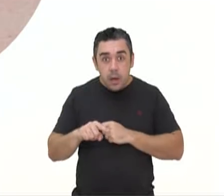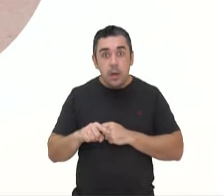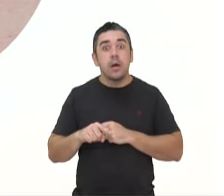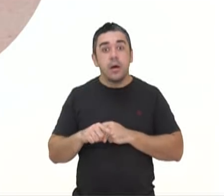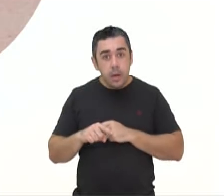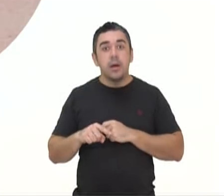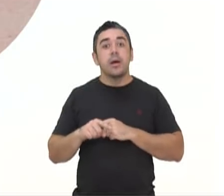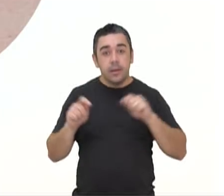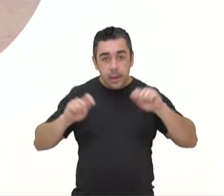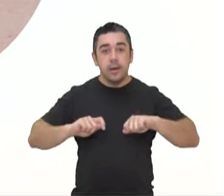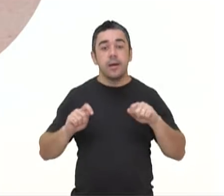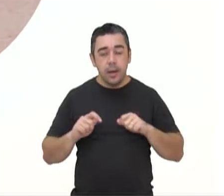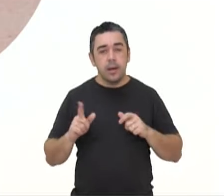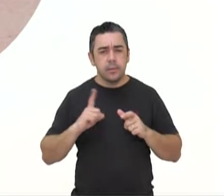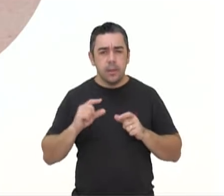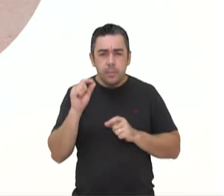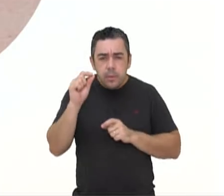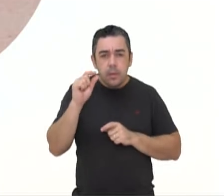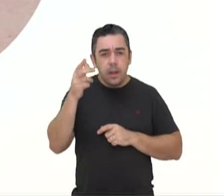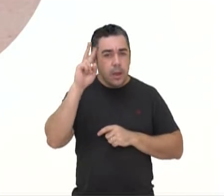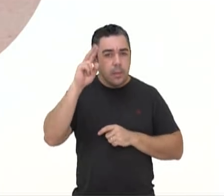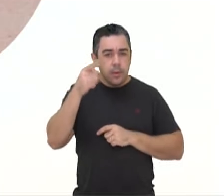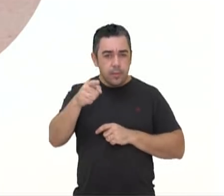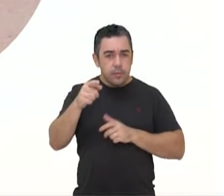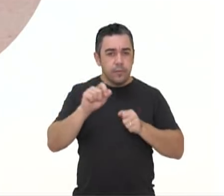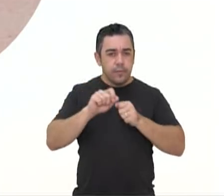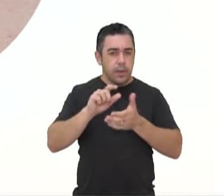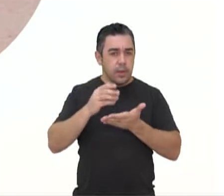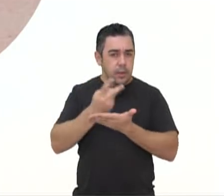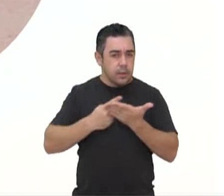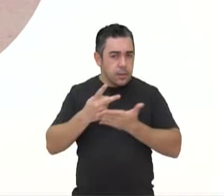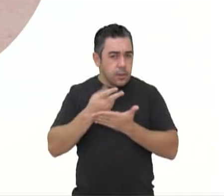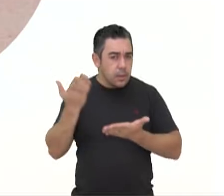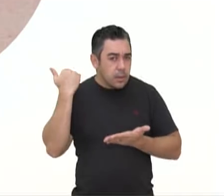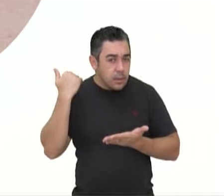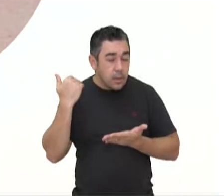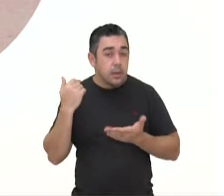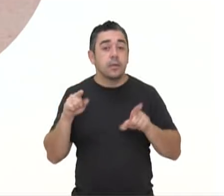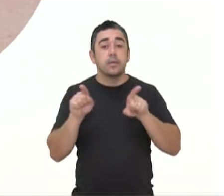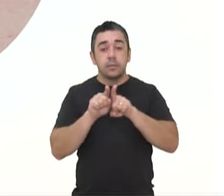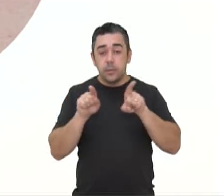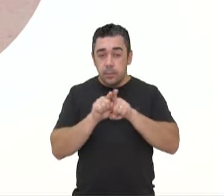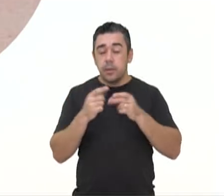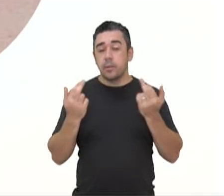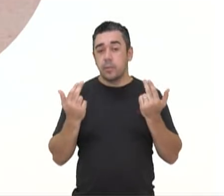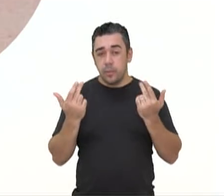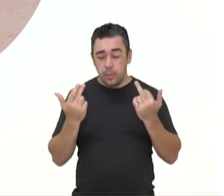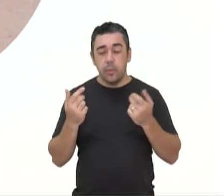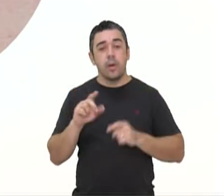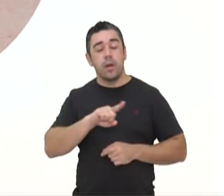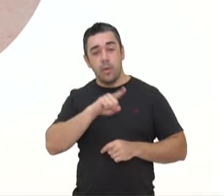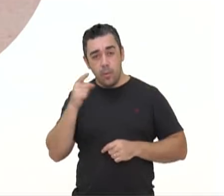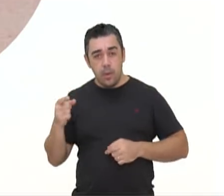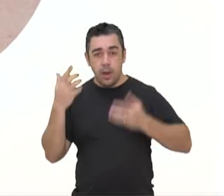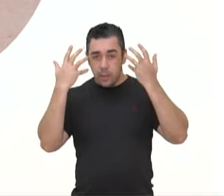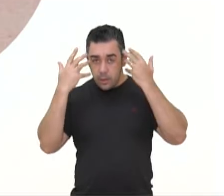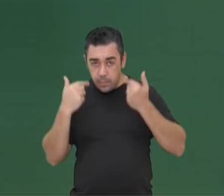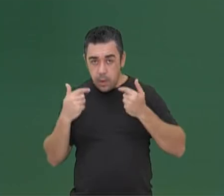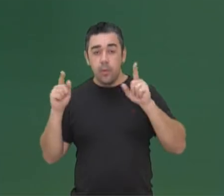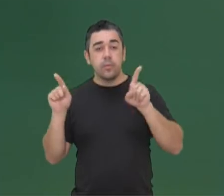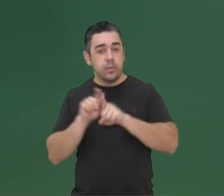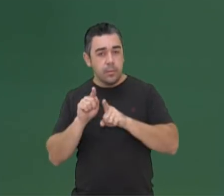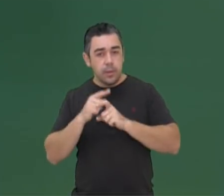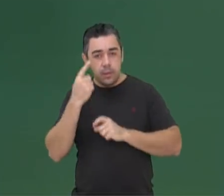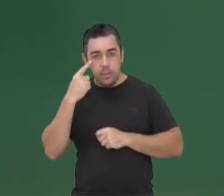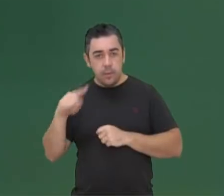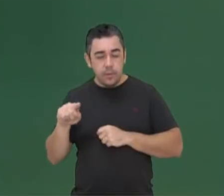são muito pequenas, que você desenhou no exercício da aula passada. A mesma coisa serve para a célula animal. Aqui